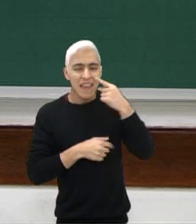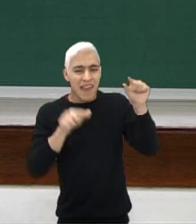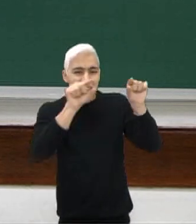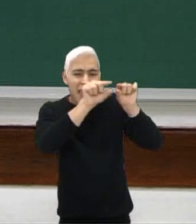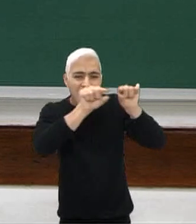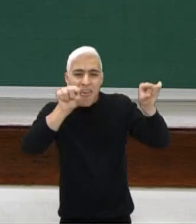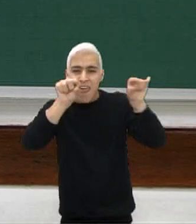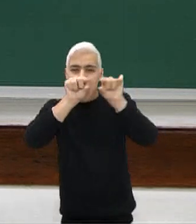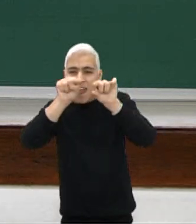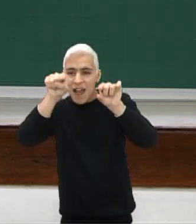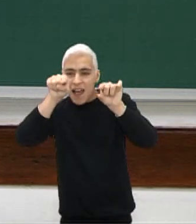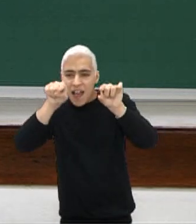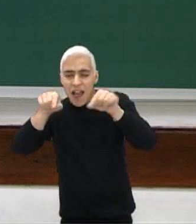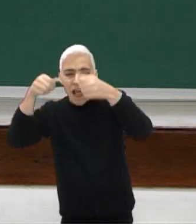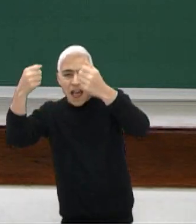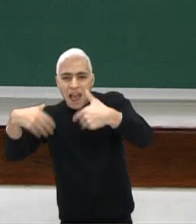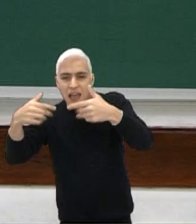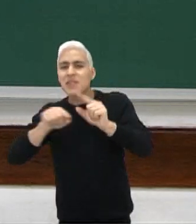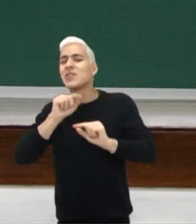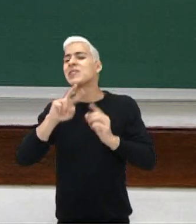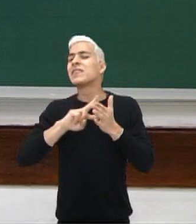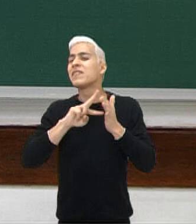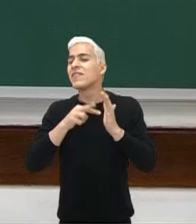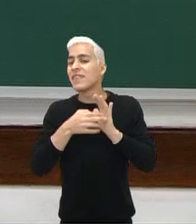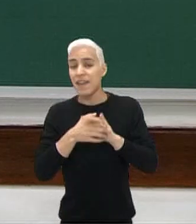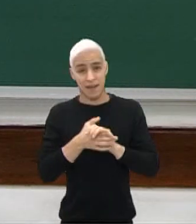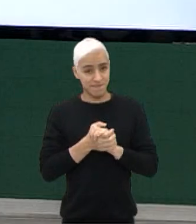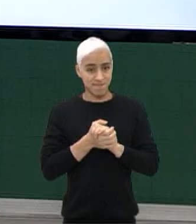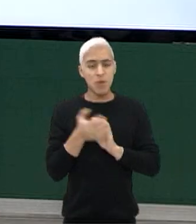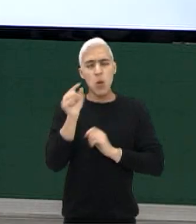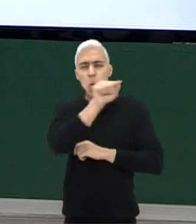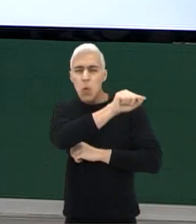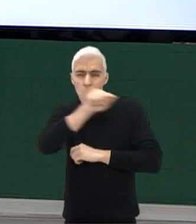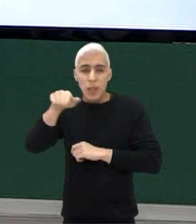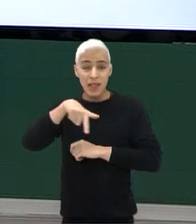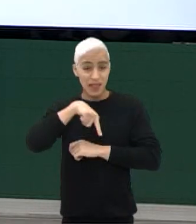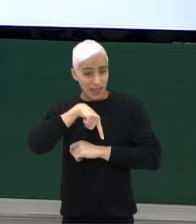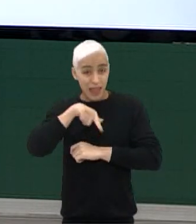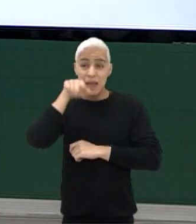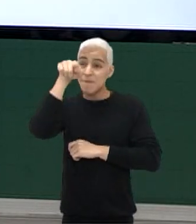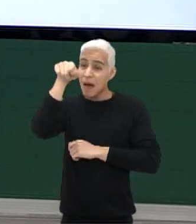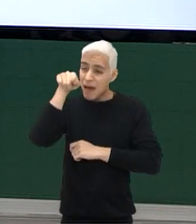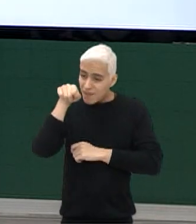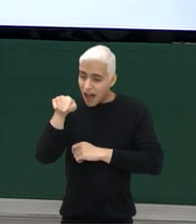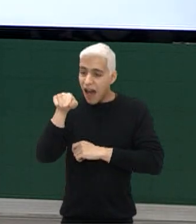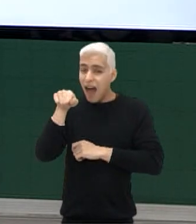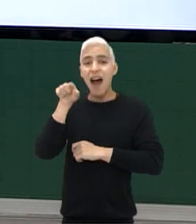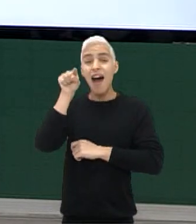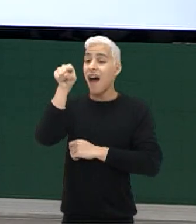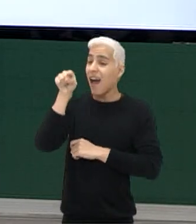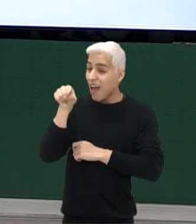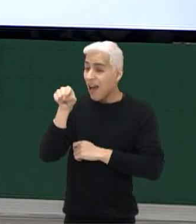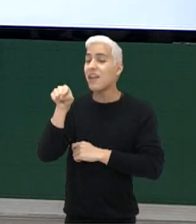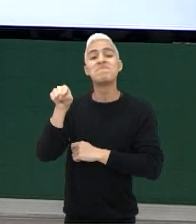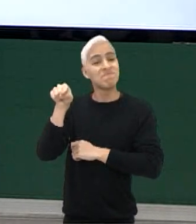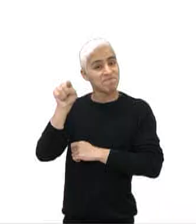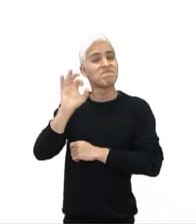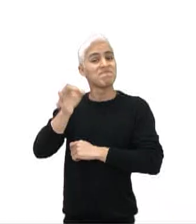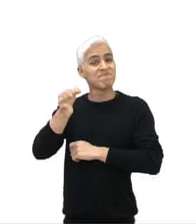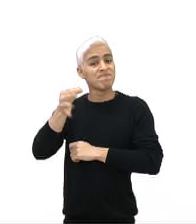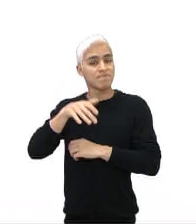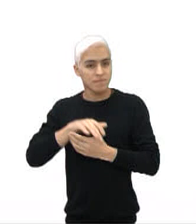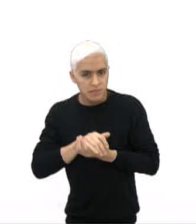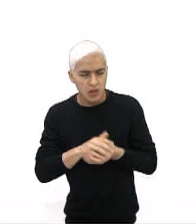bem fácil? O que eu vou ter nelas? Vou ter o uso dos 2 pontos. Olha só.